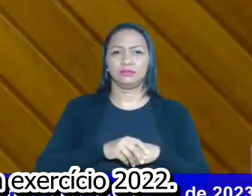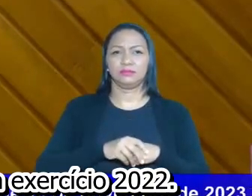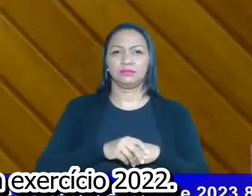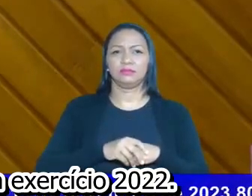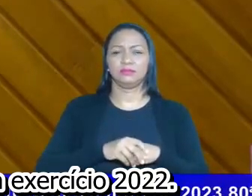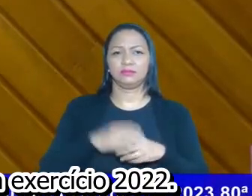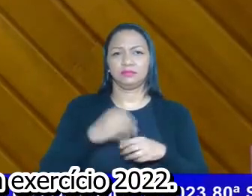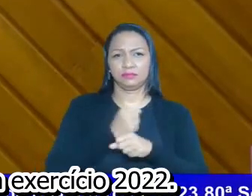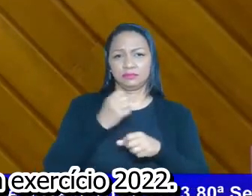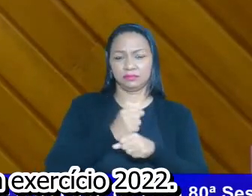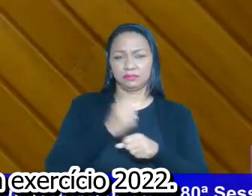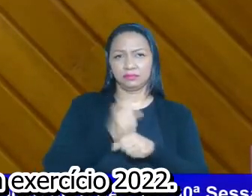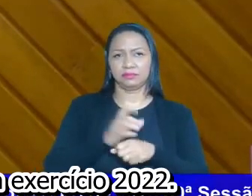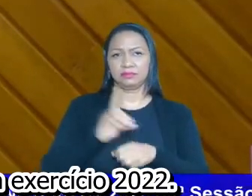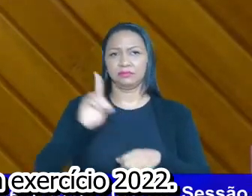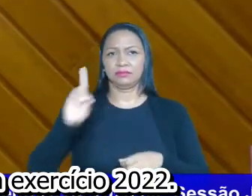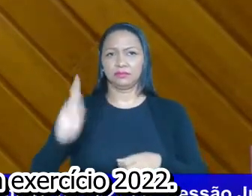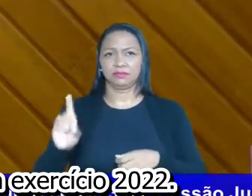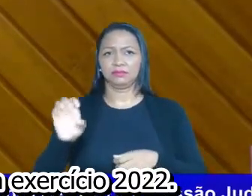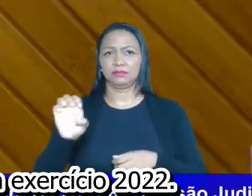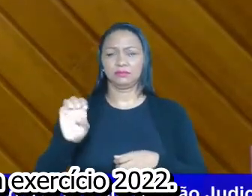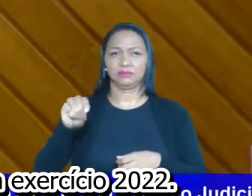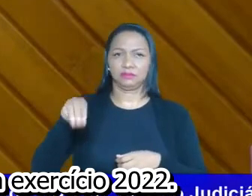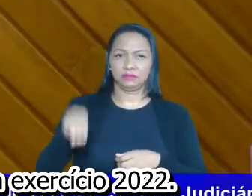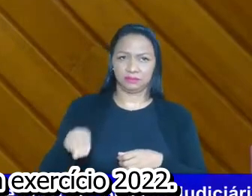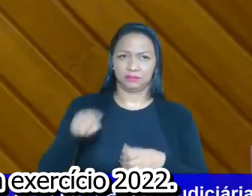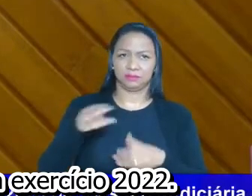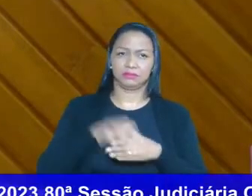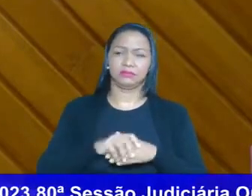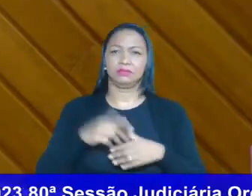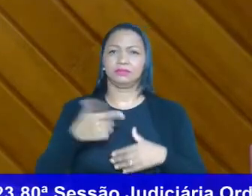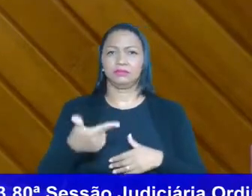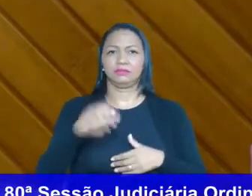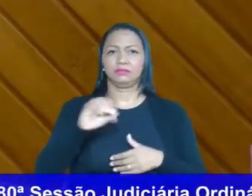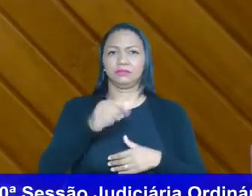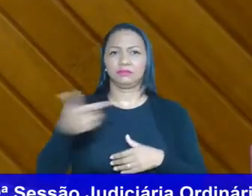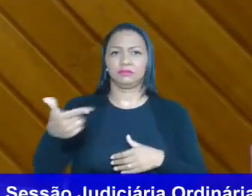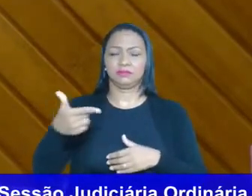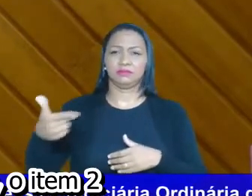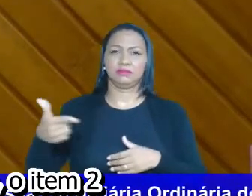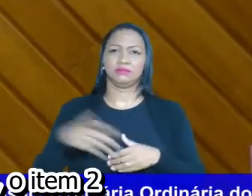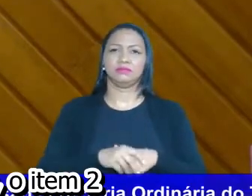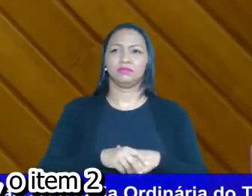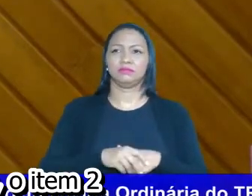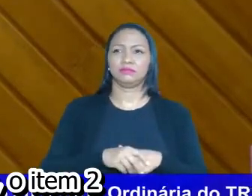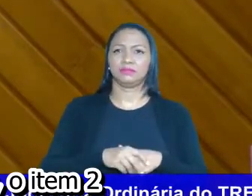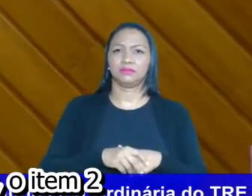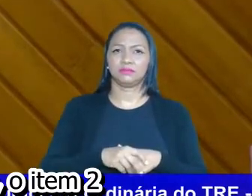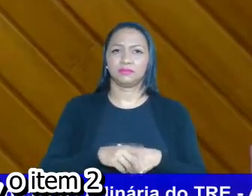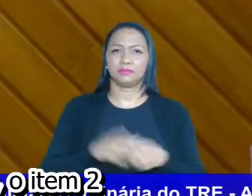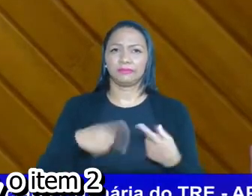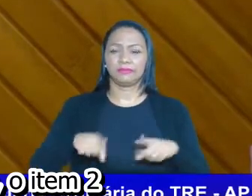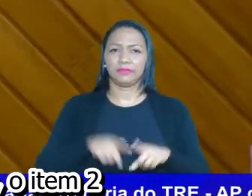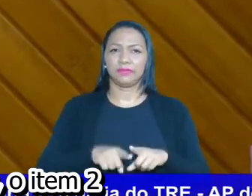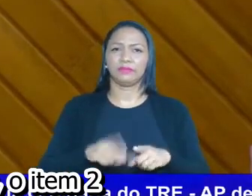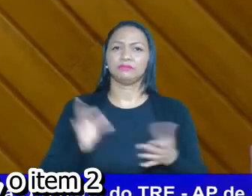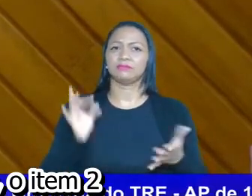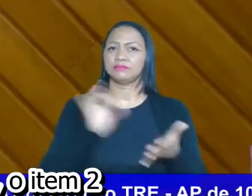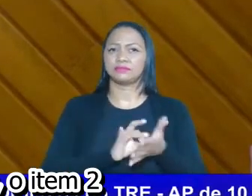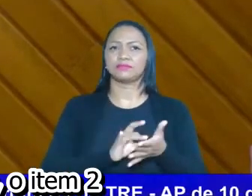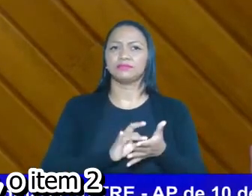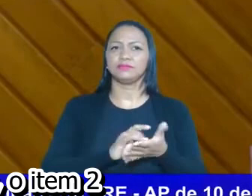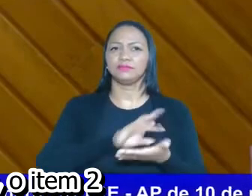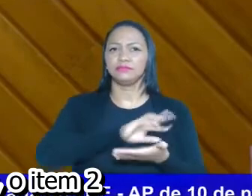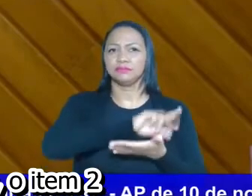referente às contas do Democrata do Diretório Estadual exercício 2022. Então, na realidade, foram